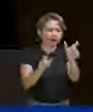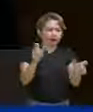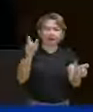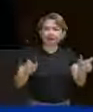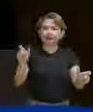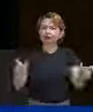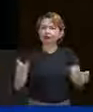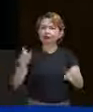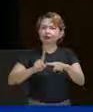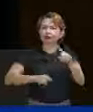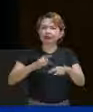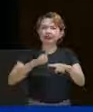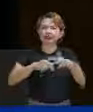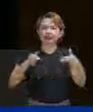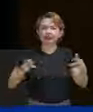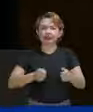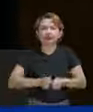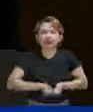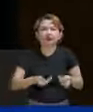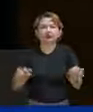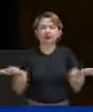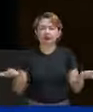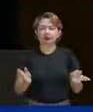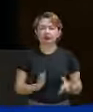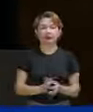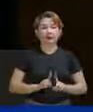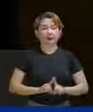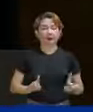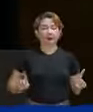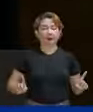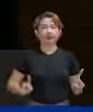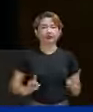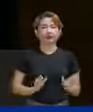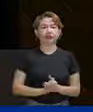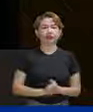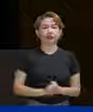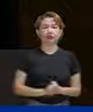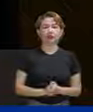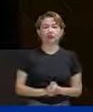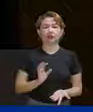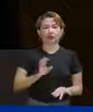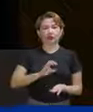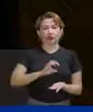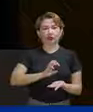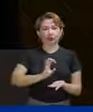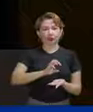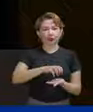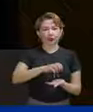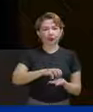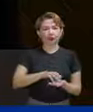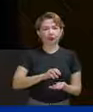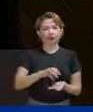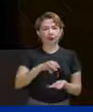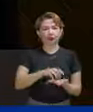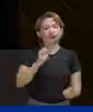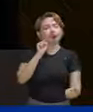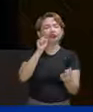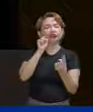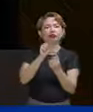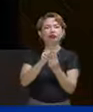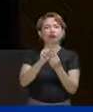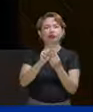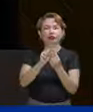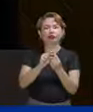a distribuição dos materiais, tal questionamento não se insere no escopo dos embargos de